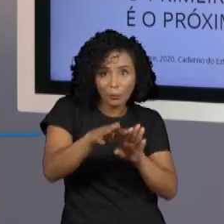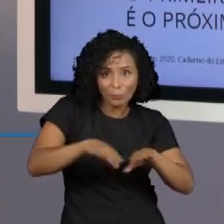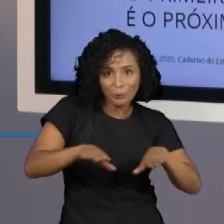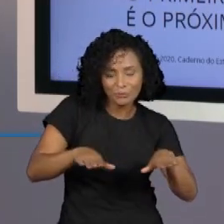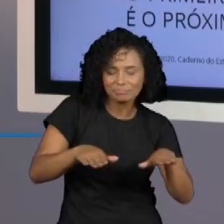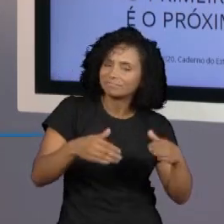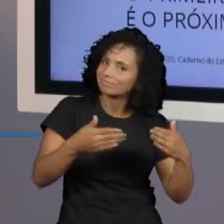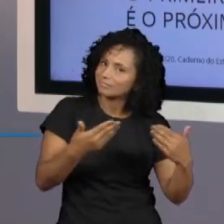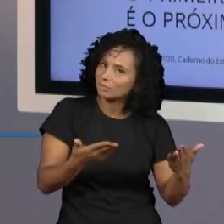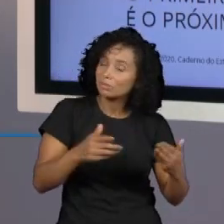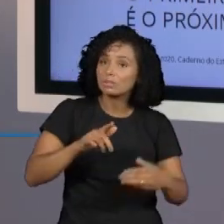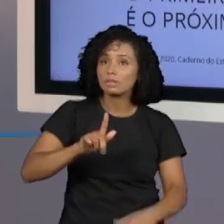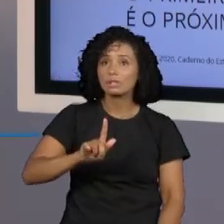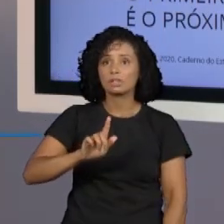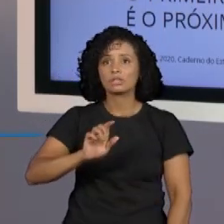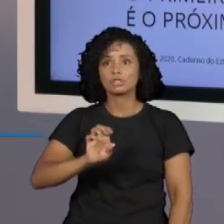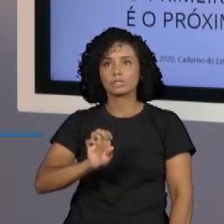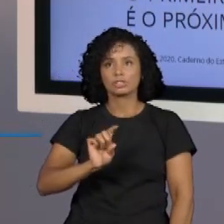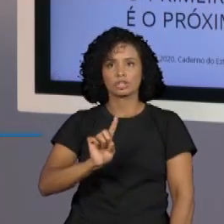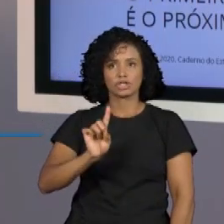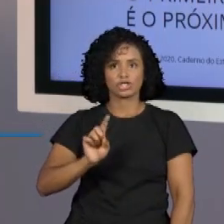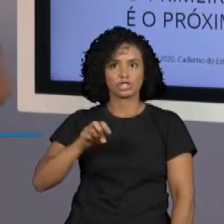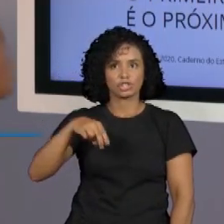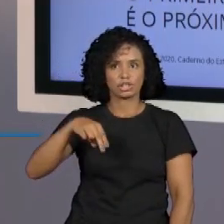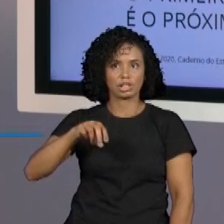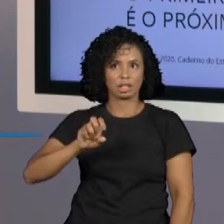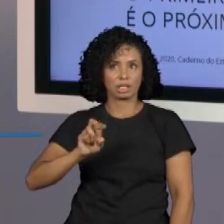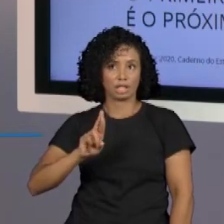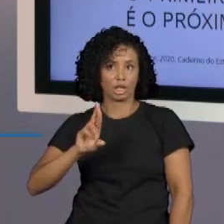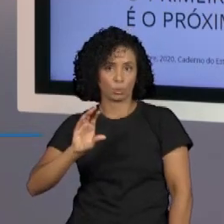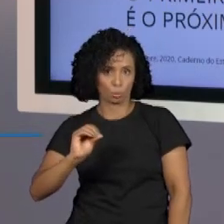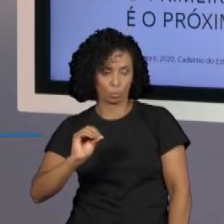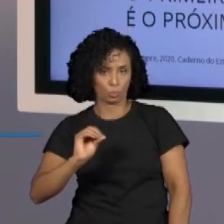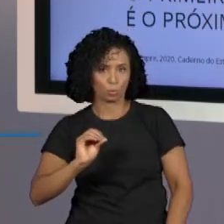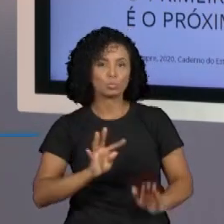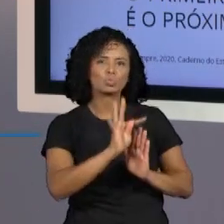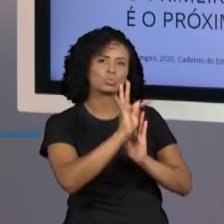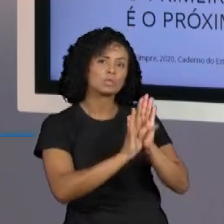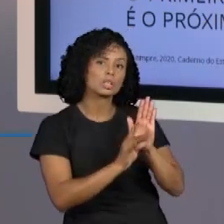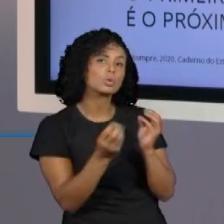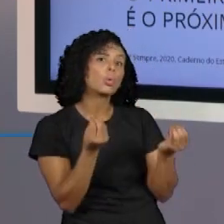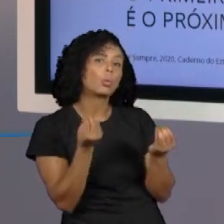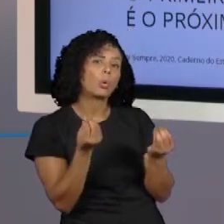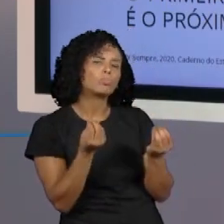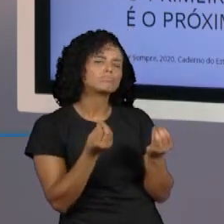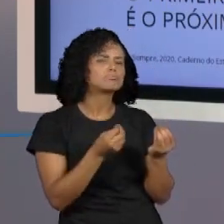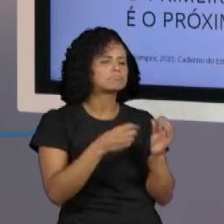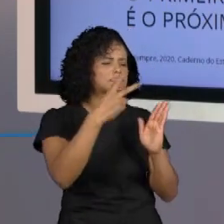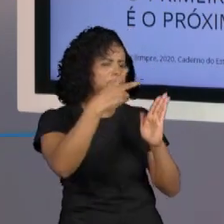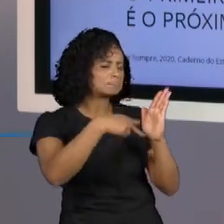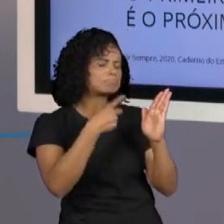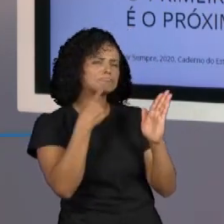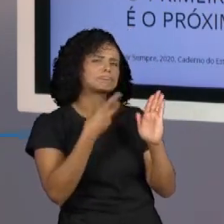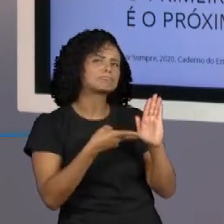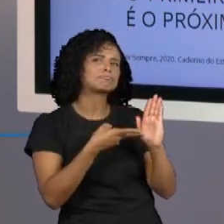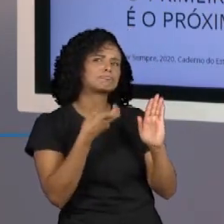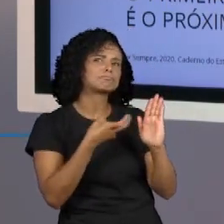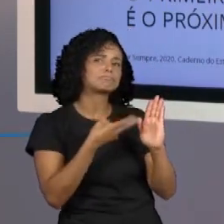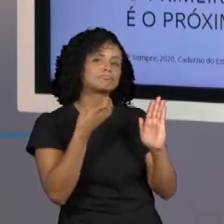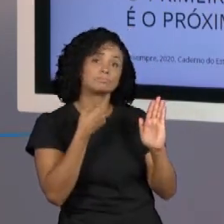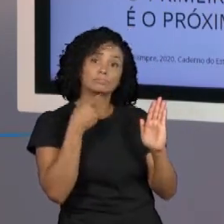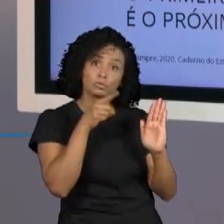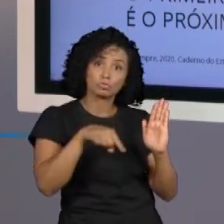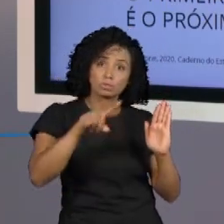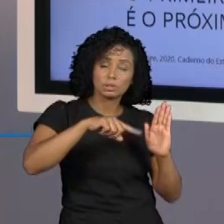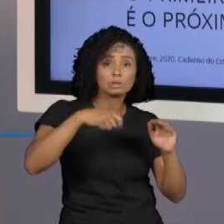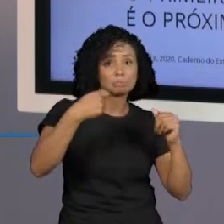gênero. Ele dá uma voz de comando, então os verbos sempre aparecem indicando uma ação que você deve fazer, que